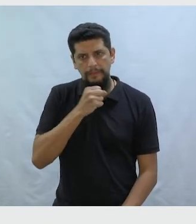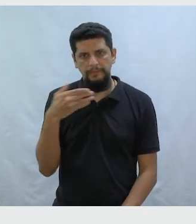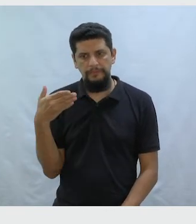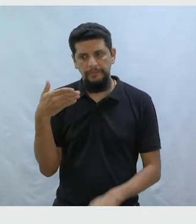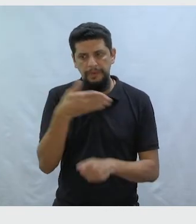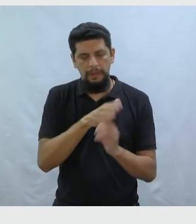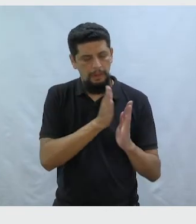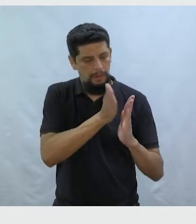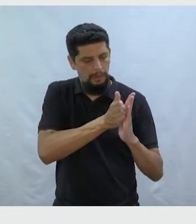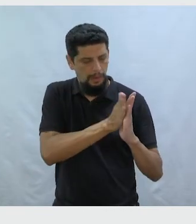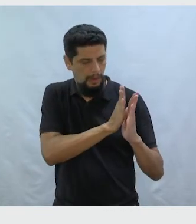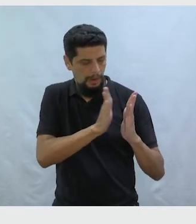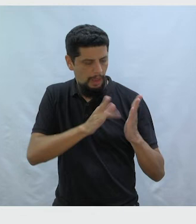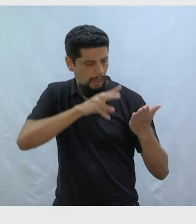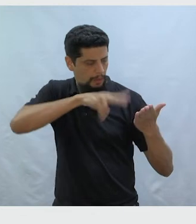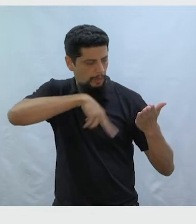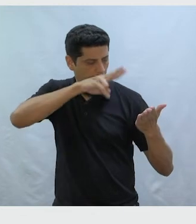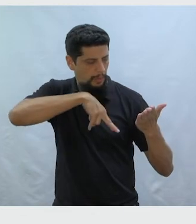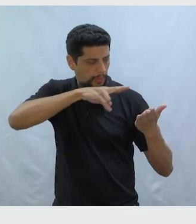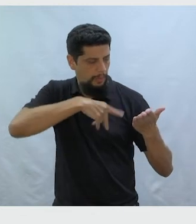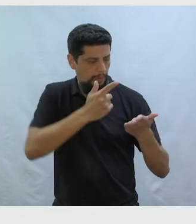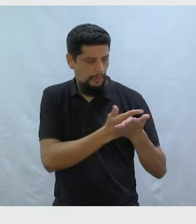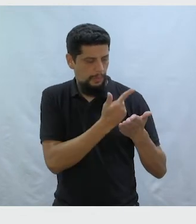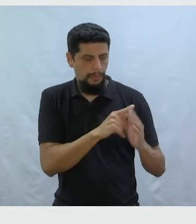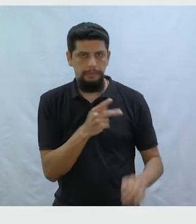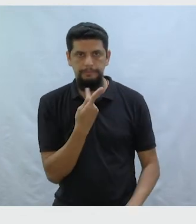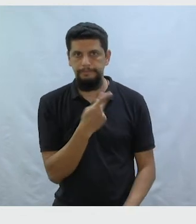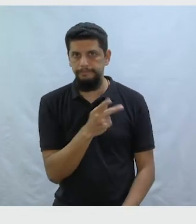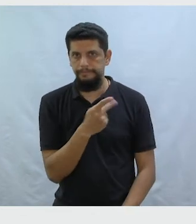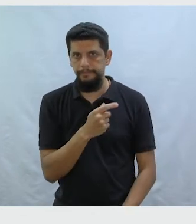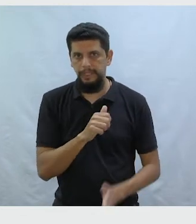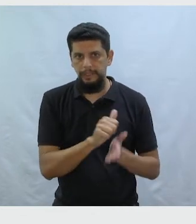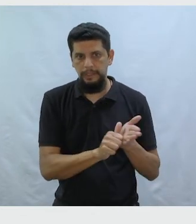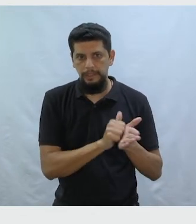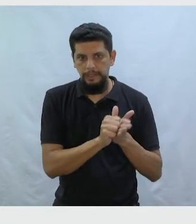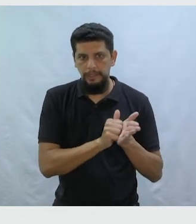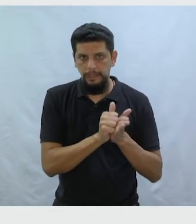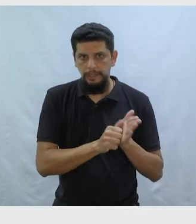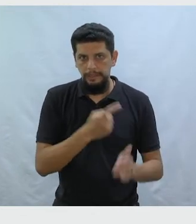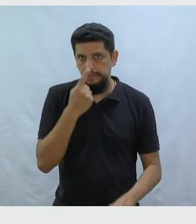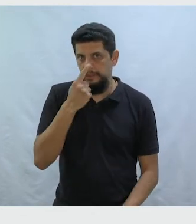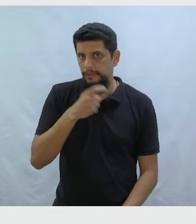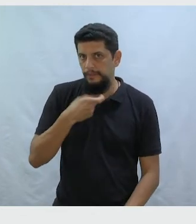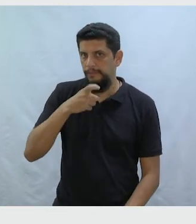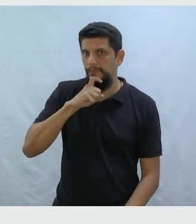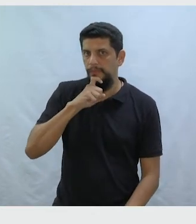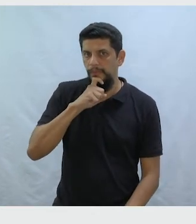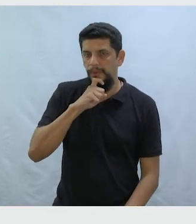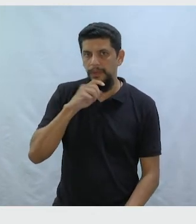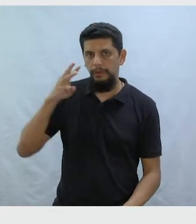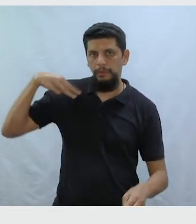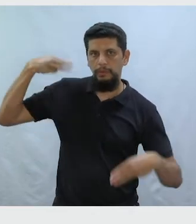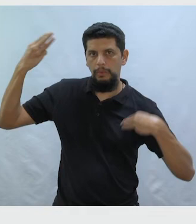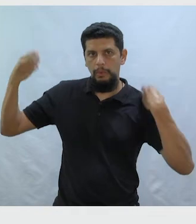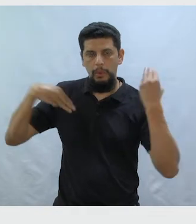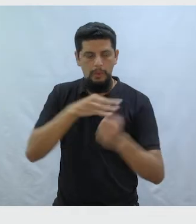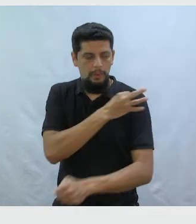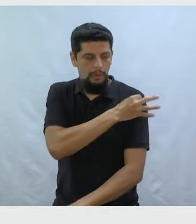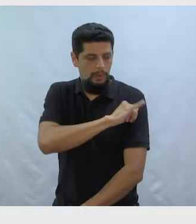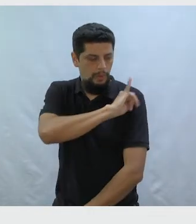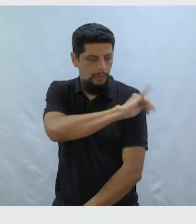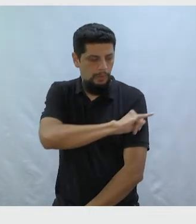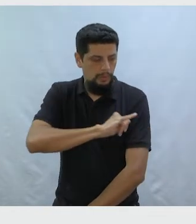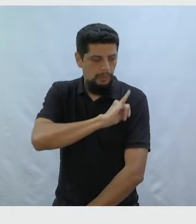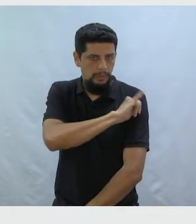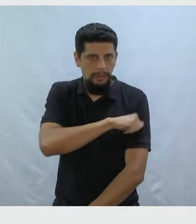até a biblioteca e Fica lendo os livros dela do trenzinho que tinha o nariz frio do Marinheiro tatuado